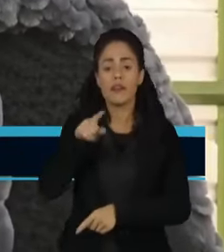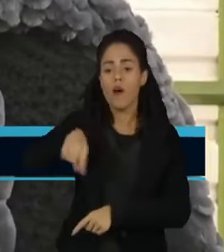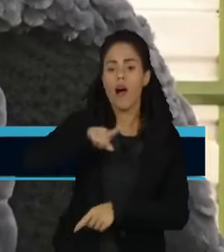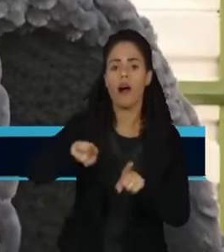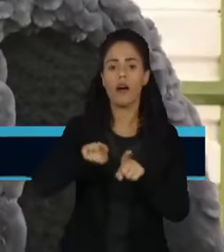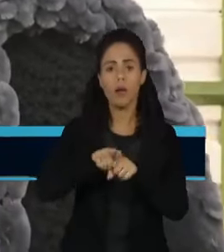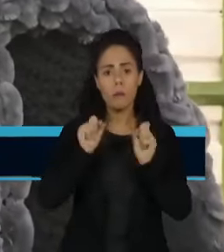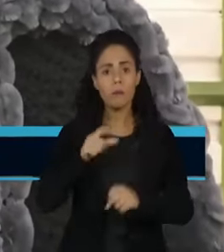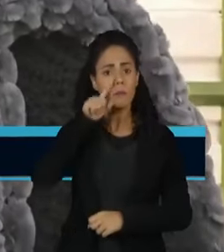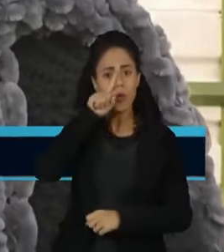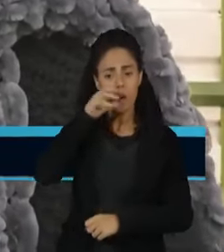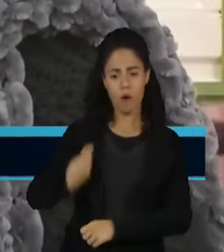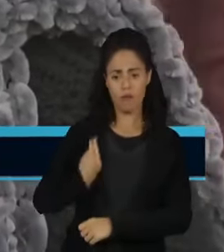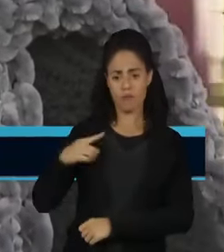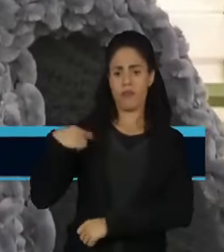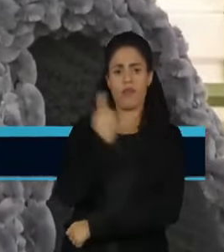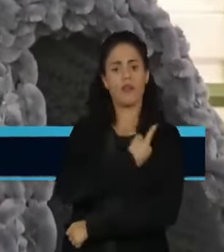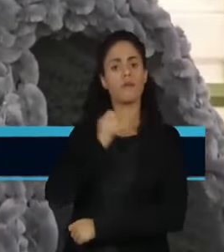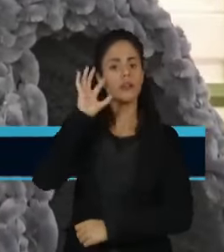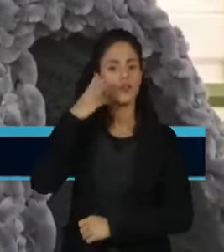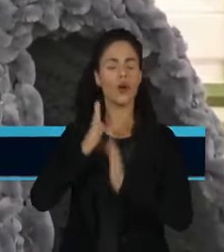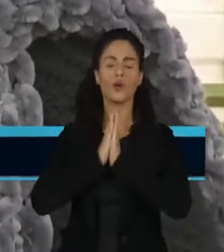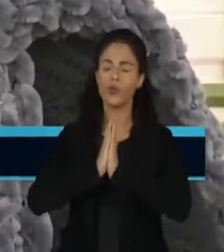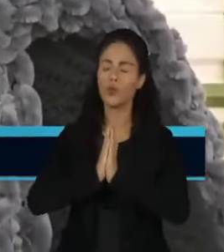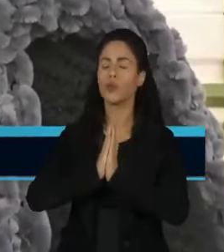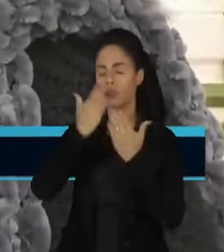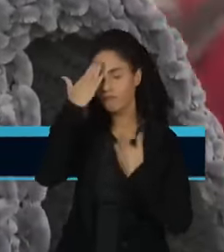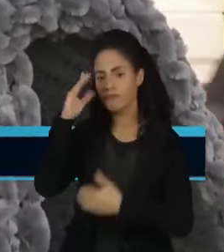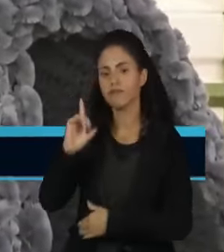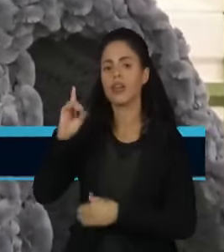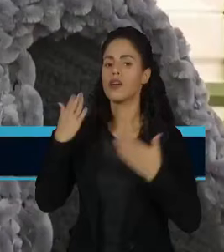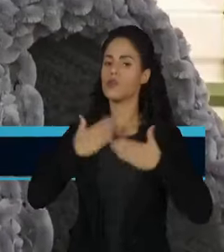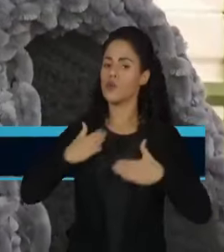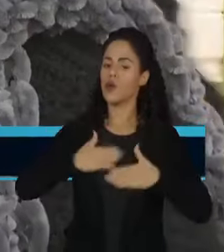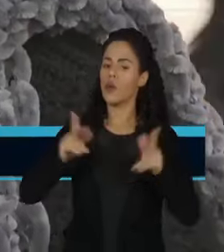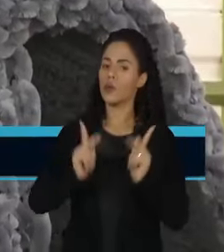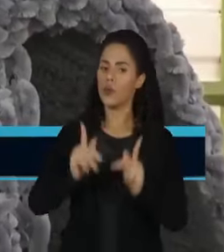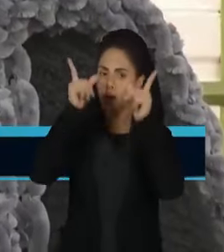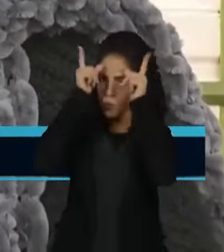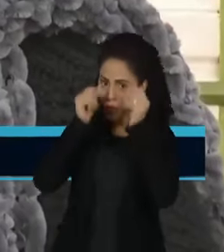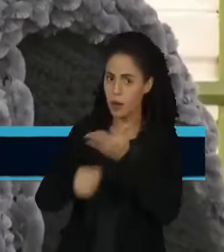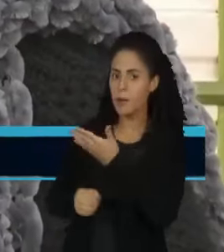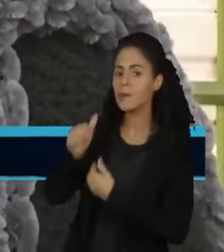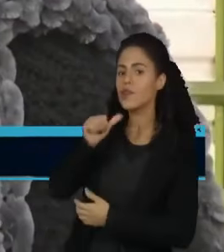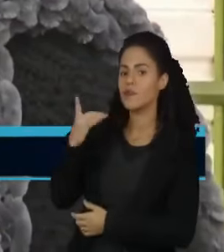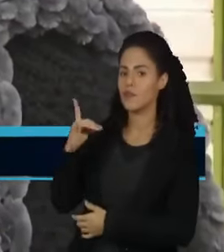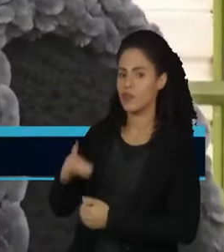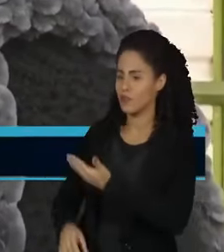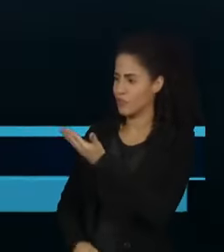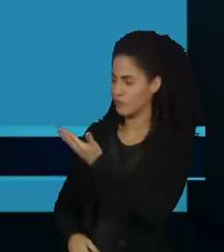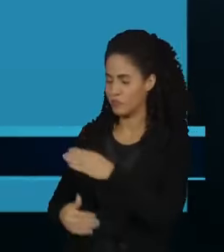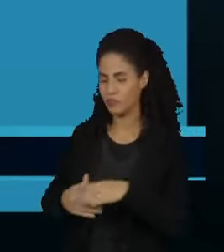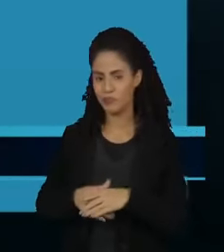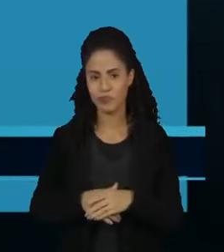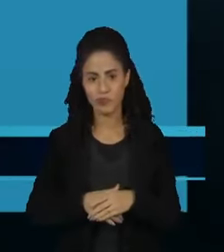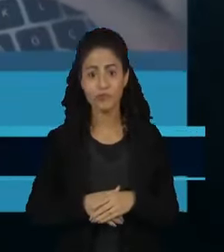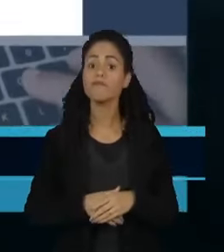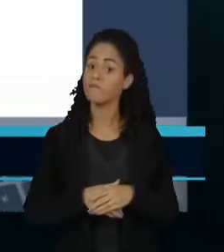todos em risco. Mas graças a Deus foi resolvido e estamos mais tranquilos, disse essa boliviana. Toda a gente que anda a pé.